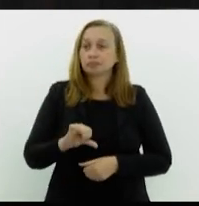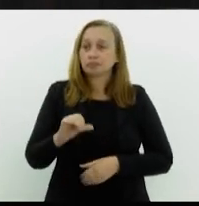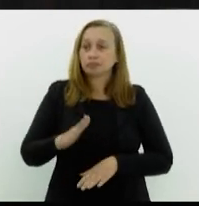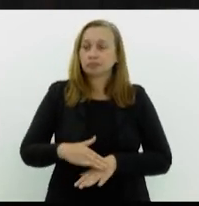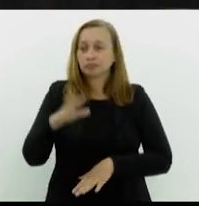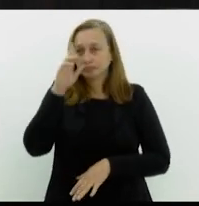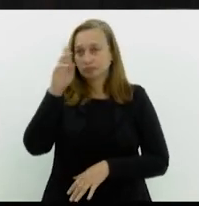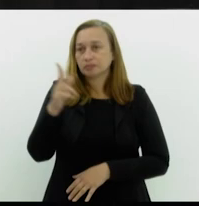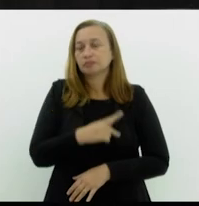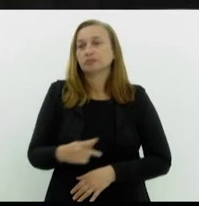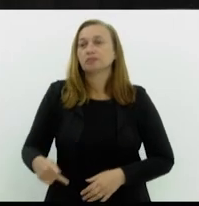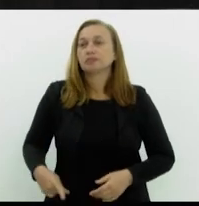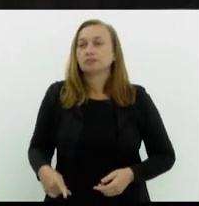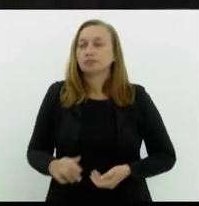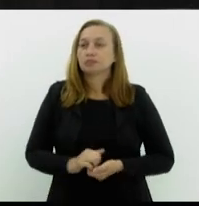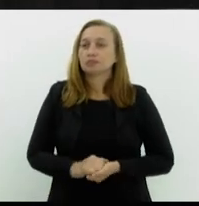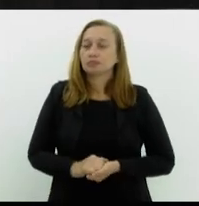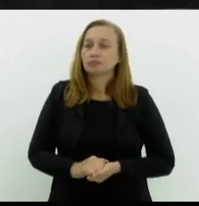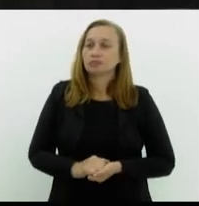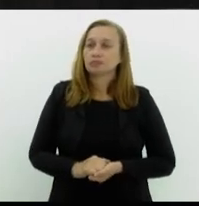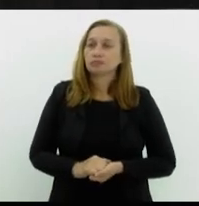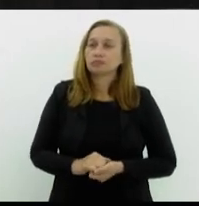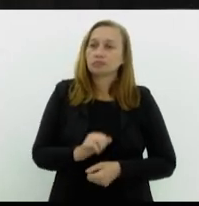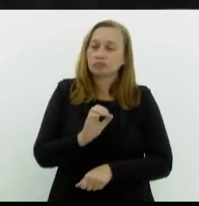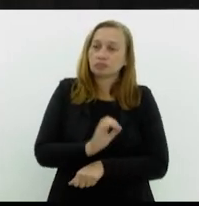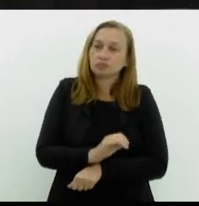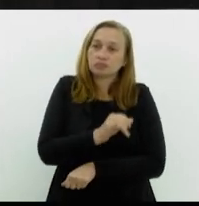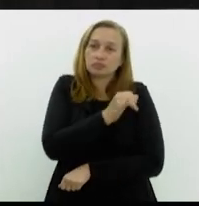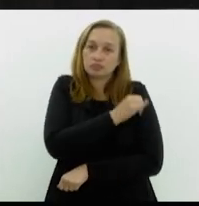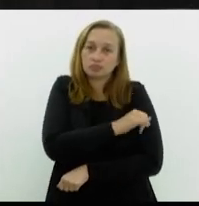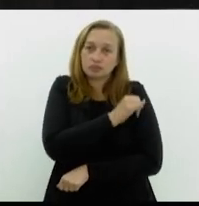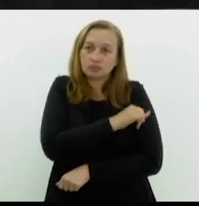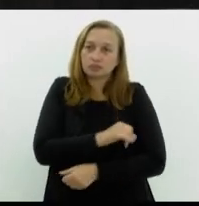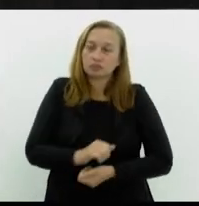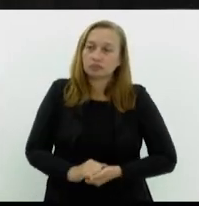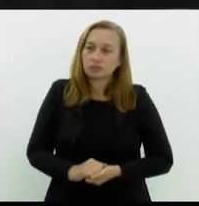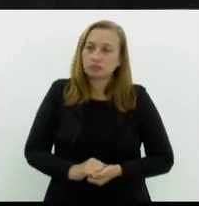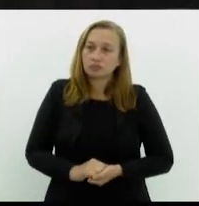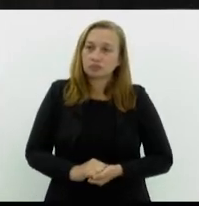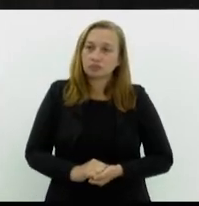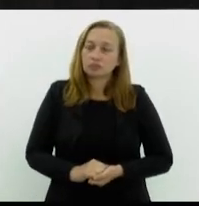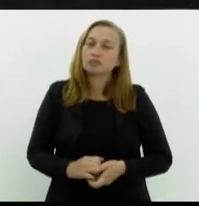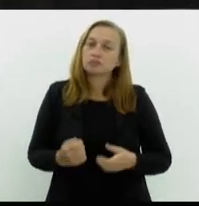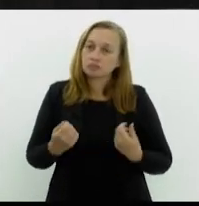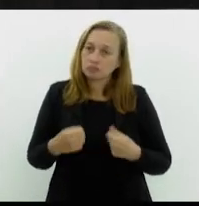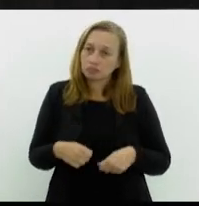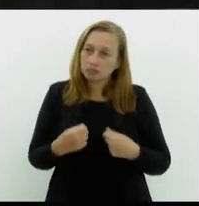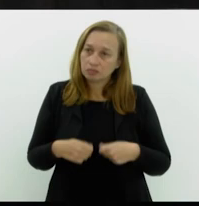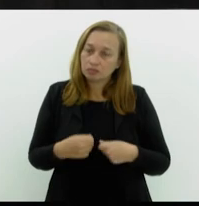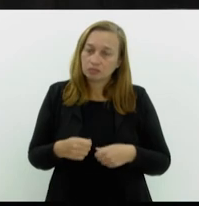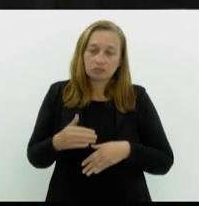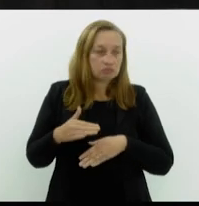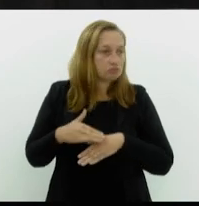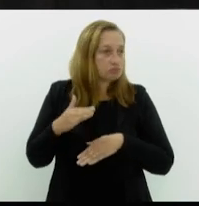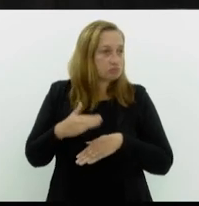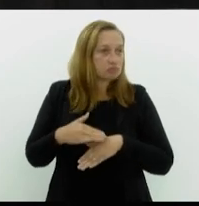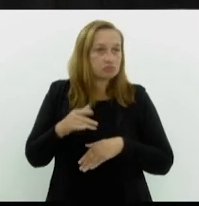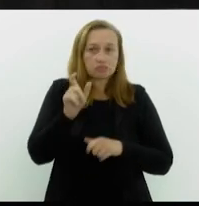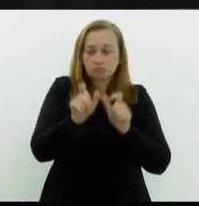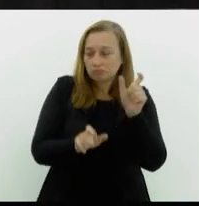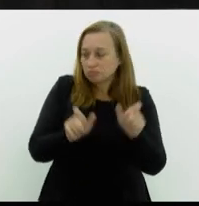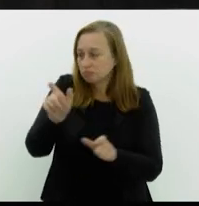senhor presidente, num estado como o Rio de Janeiro, que precisa cada vez mais de